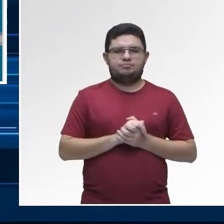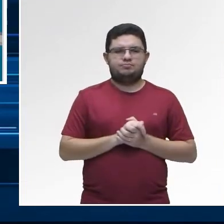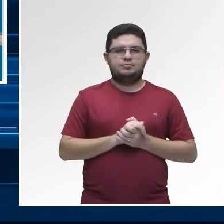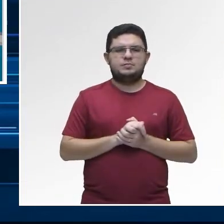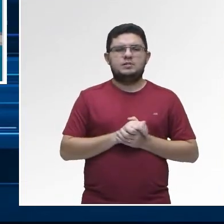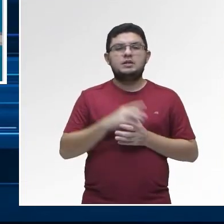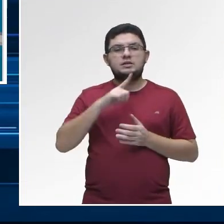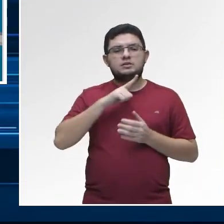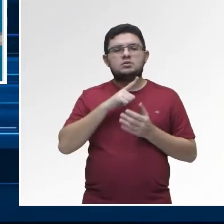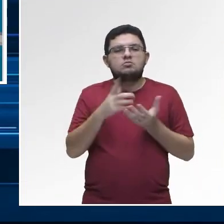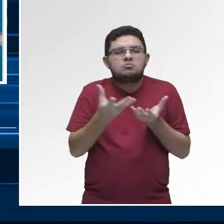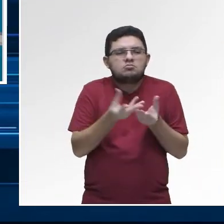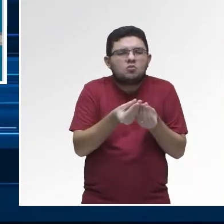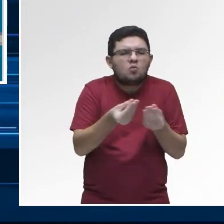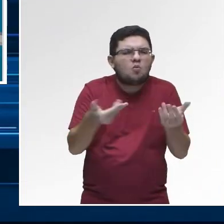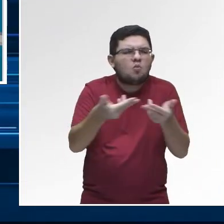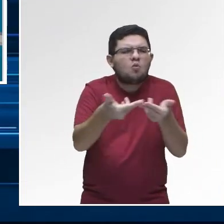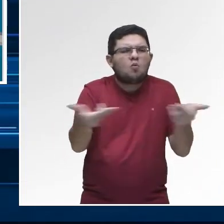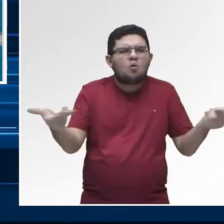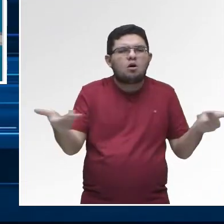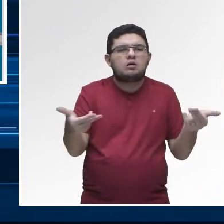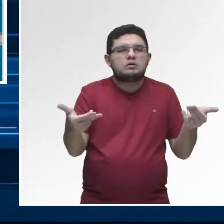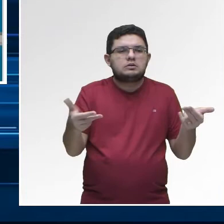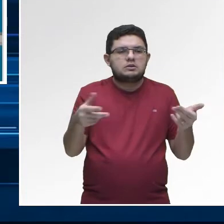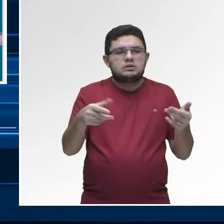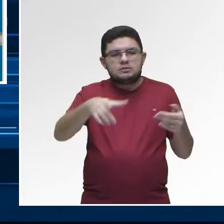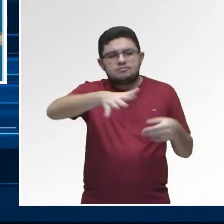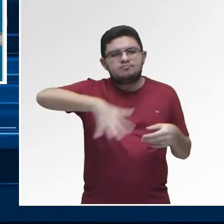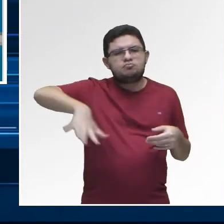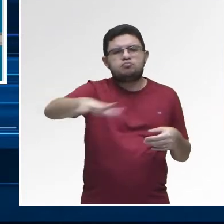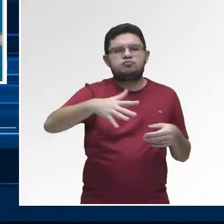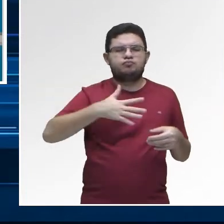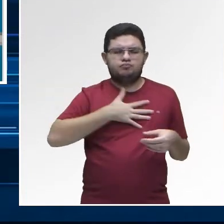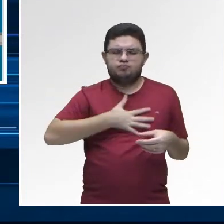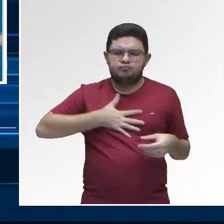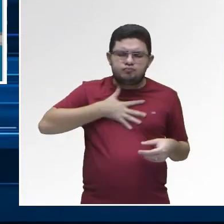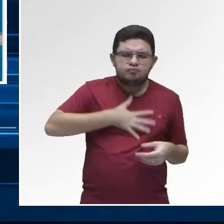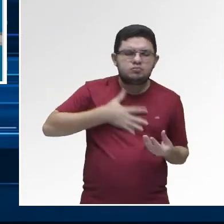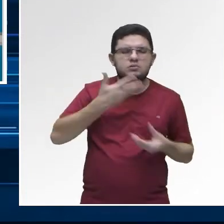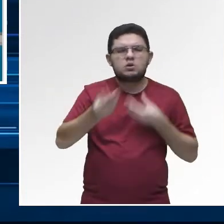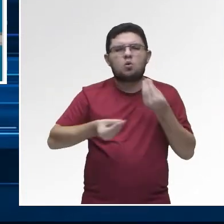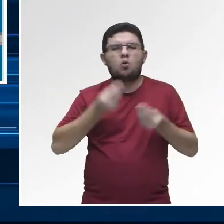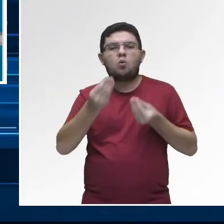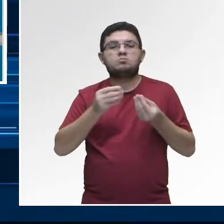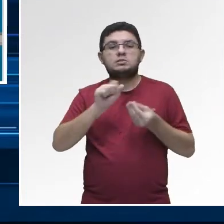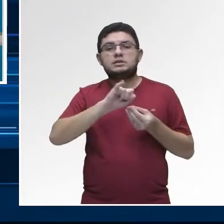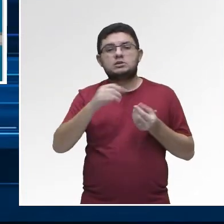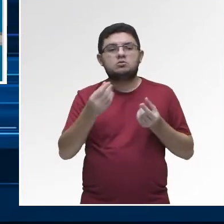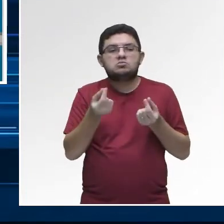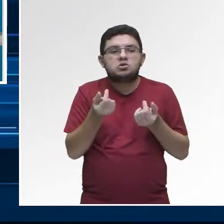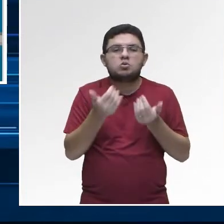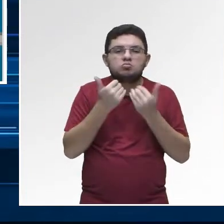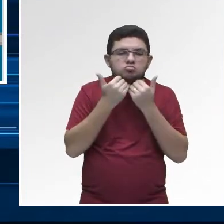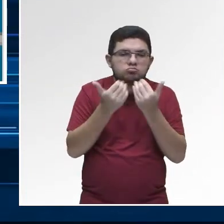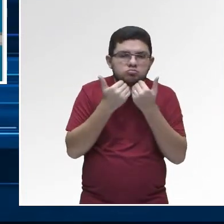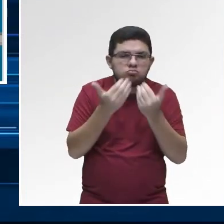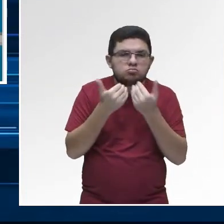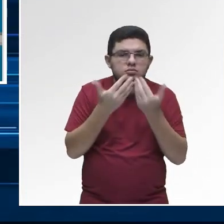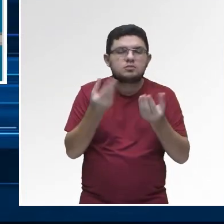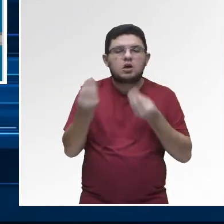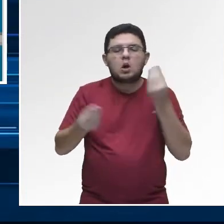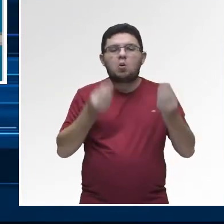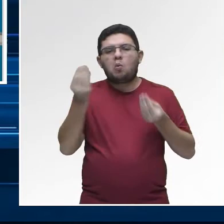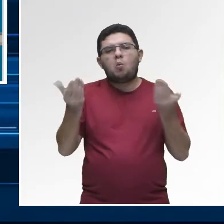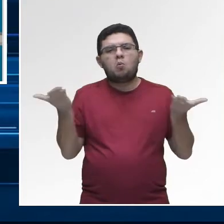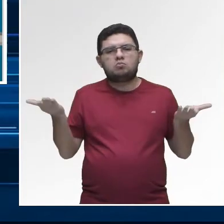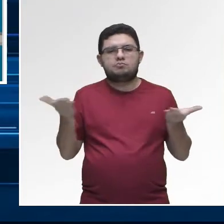o seu luxo, né? E aí as suas mordomias, né? Falando assim, como é que você ia